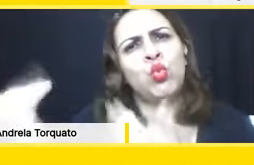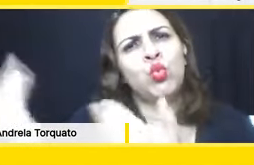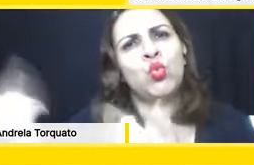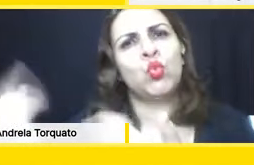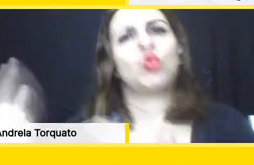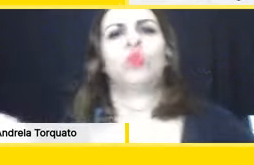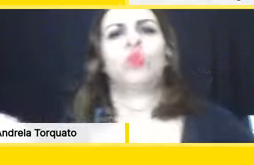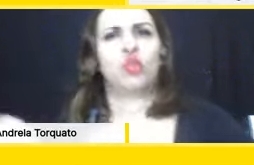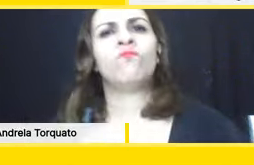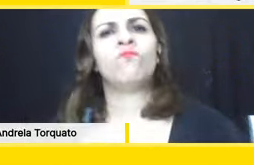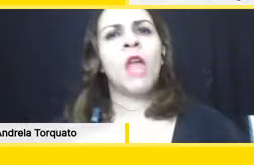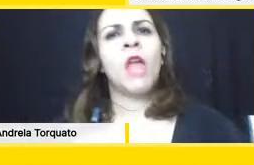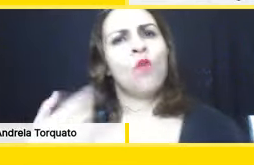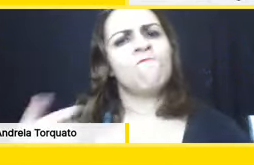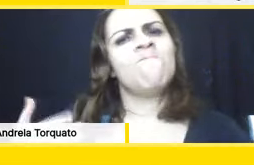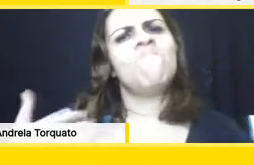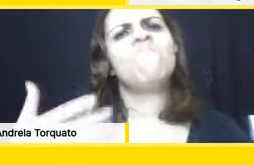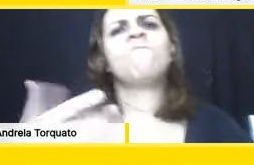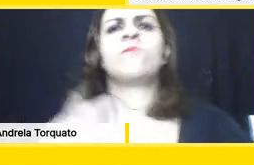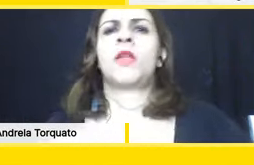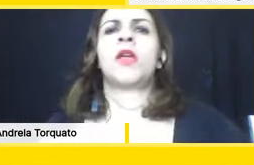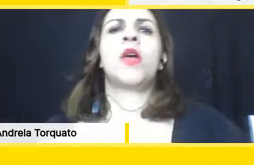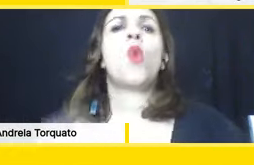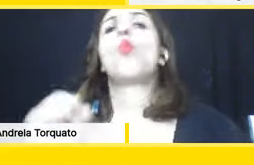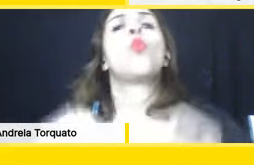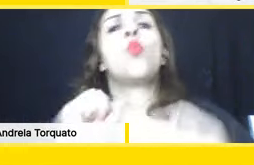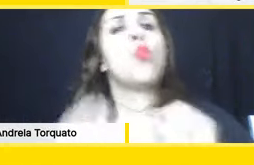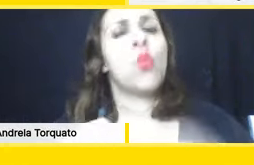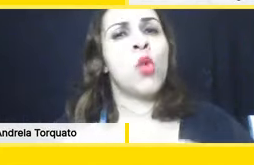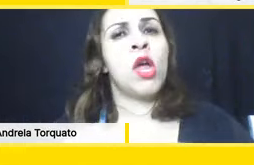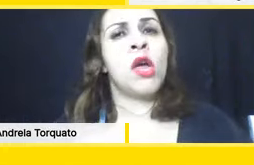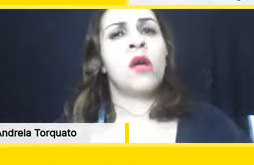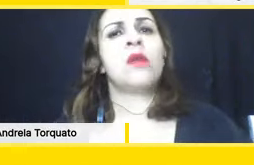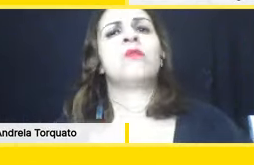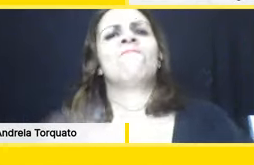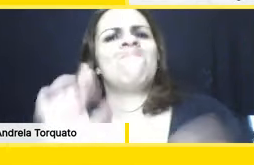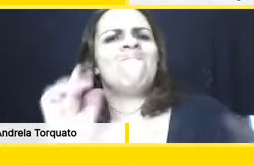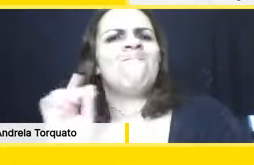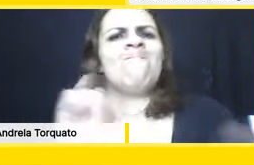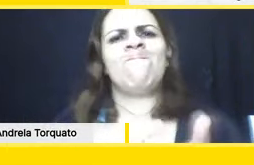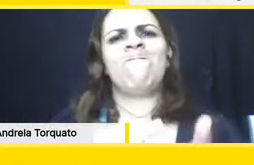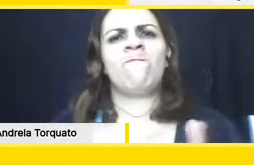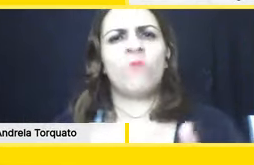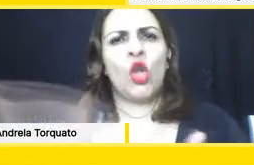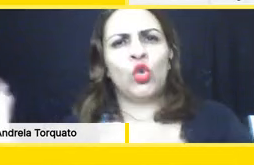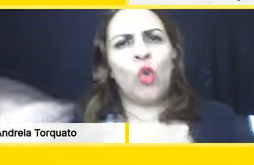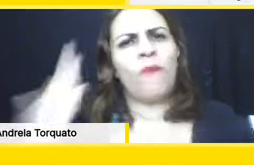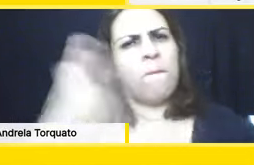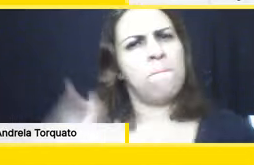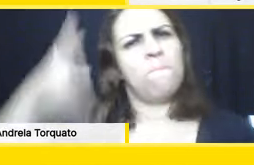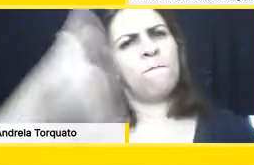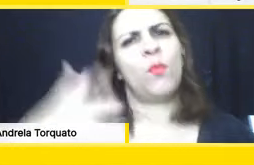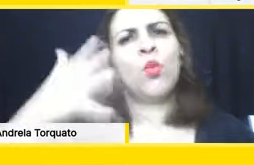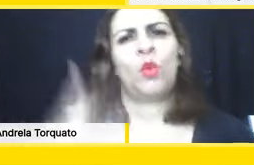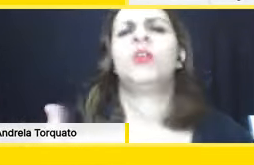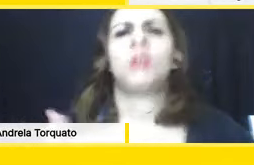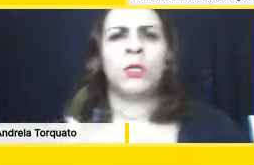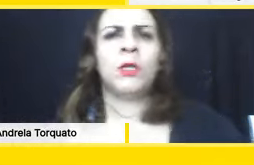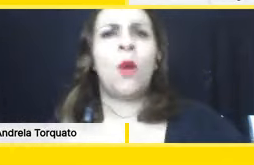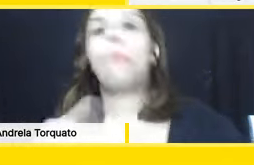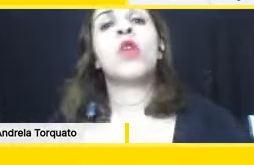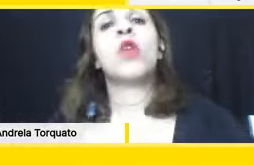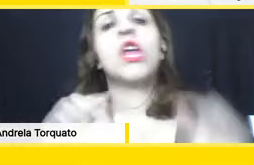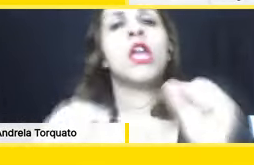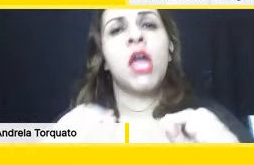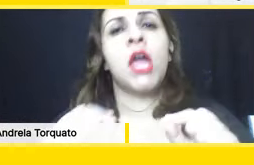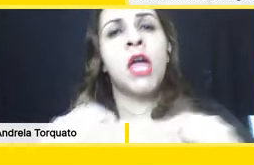dos precursores da política, da instalação da Política Nacional de Juventude no Brasil, certo? Fazendo a defesa, inclusive,